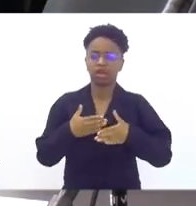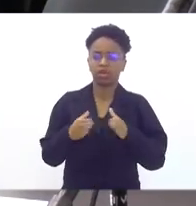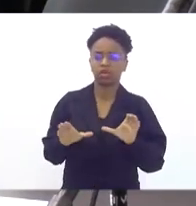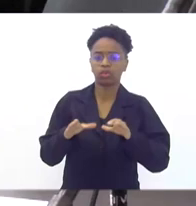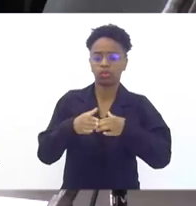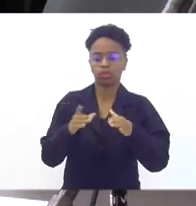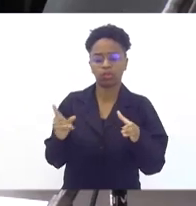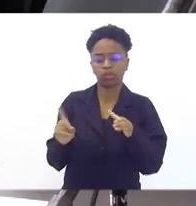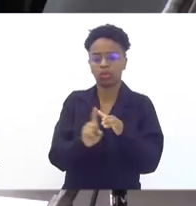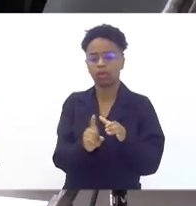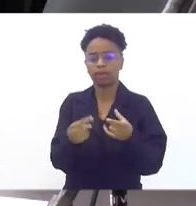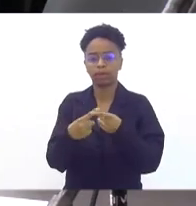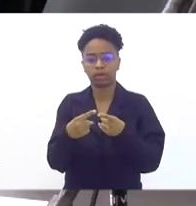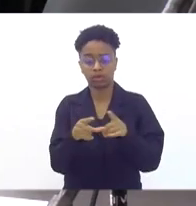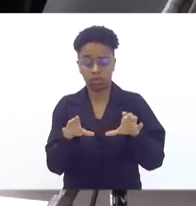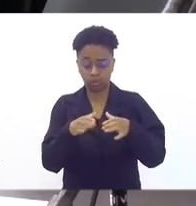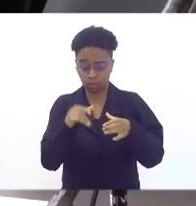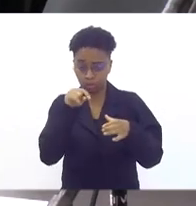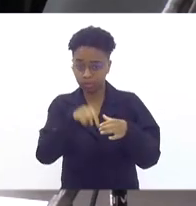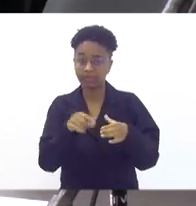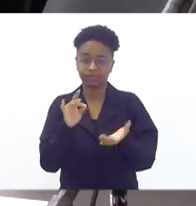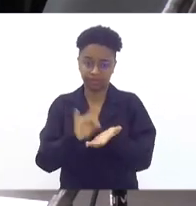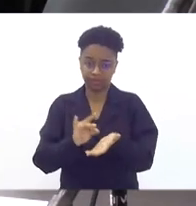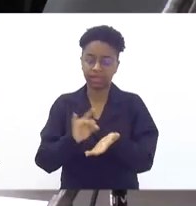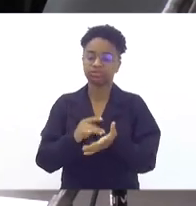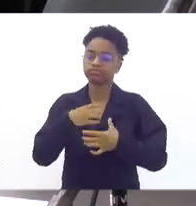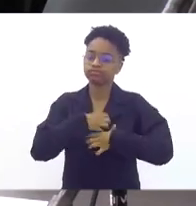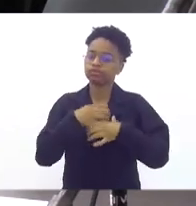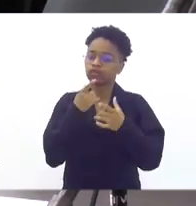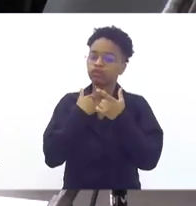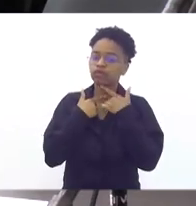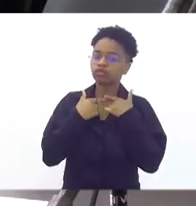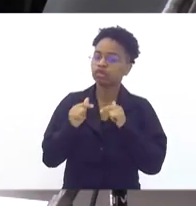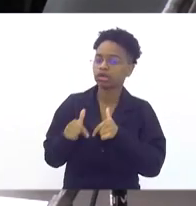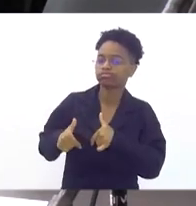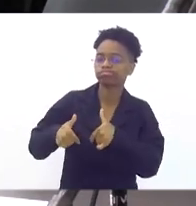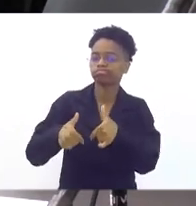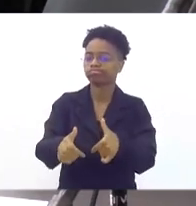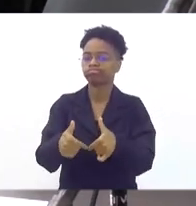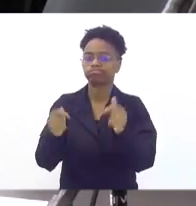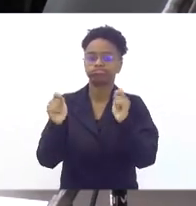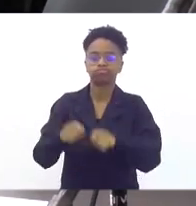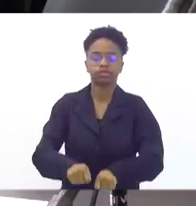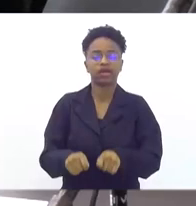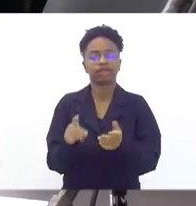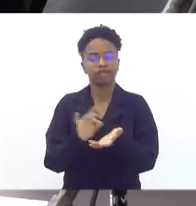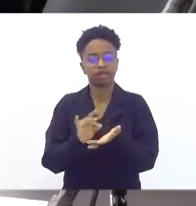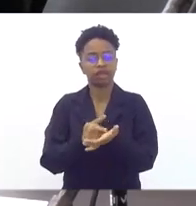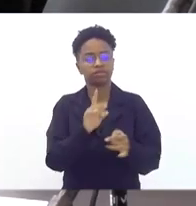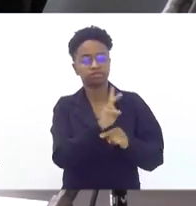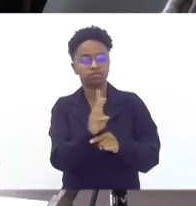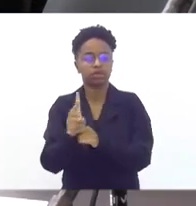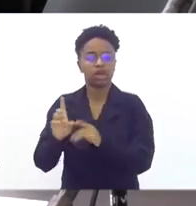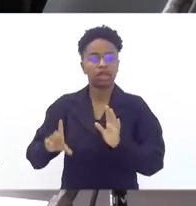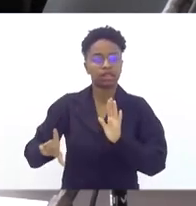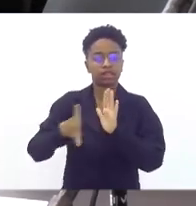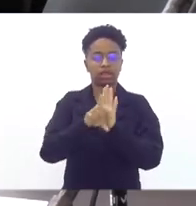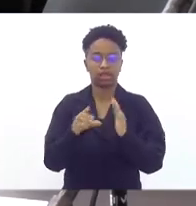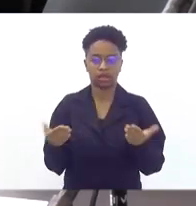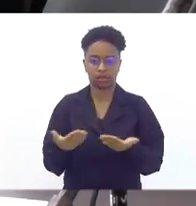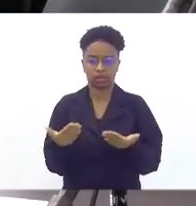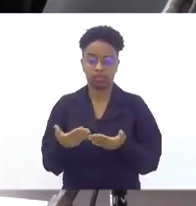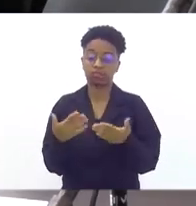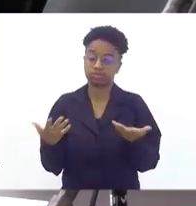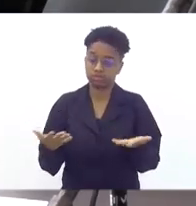por ter um grupo efetivamente com vontade de fazer acontecer em defesa da legislação vigente